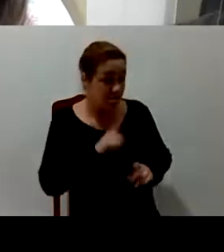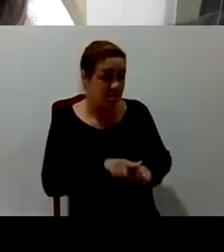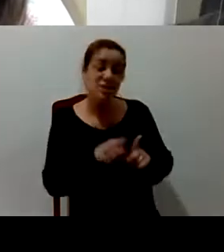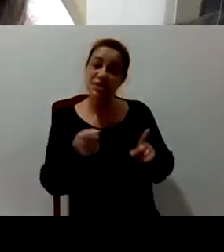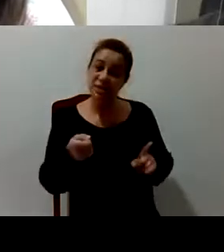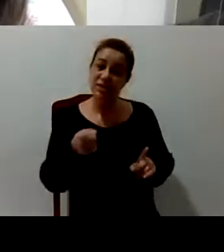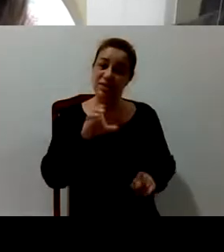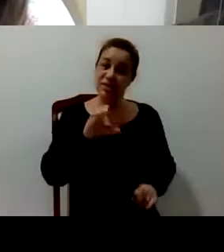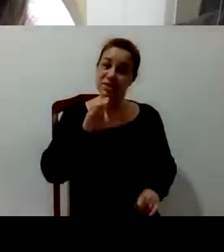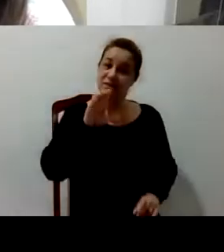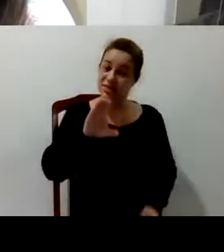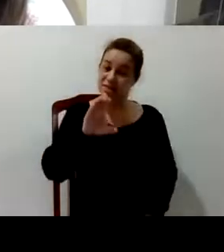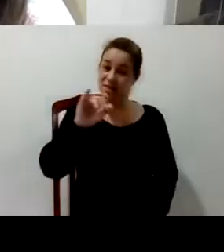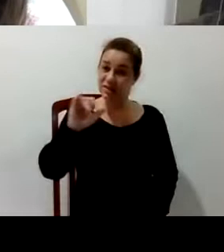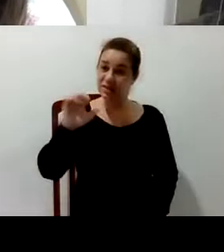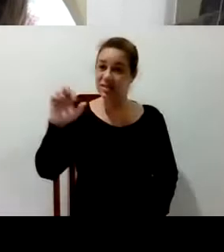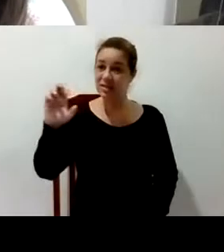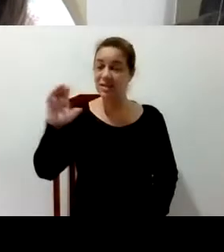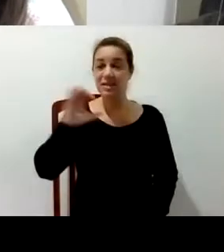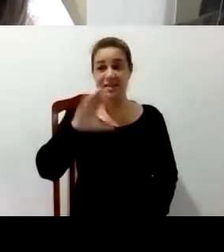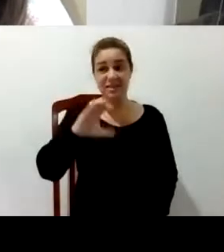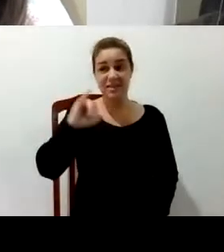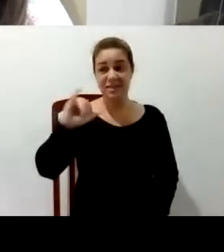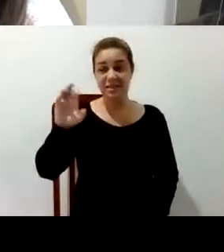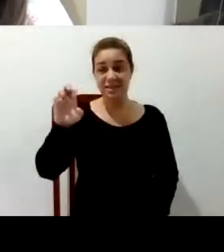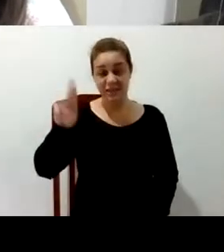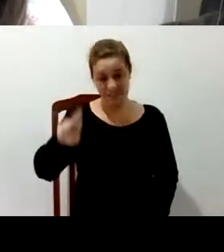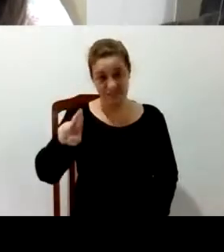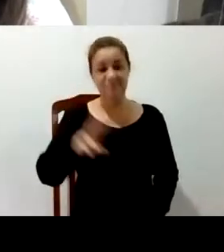CIER, não sei pronunciar direito não, mas acho que é assim.